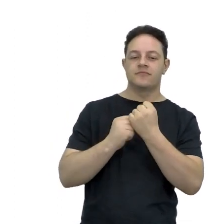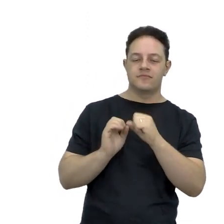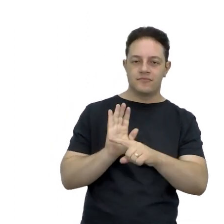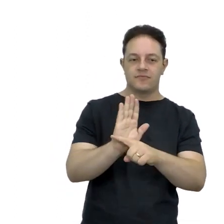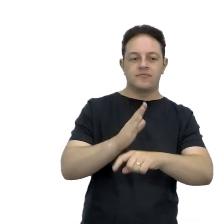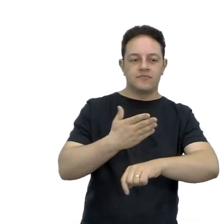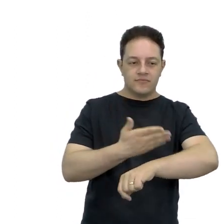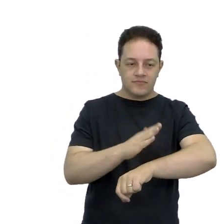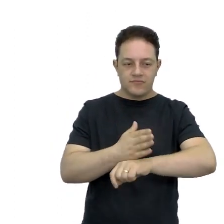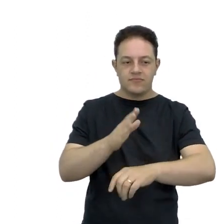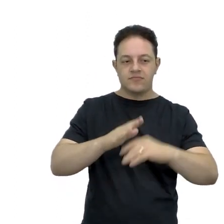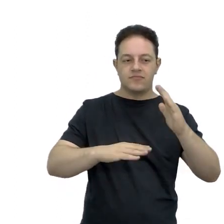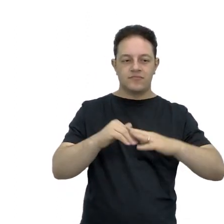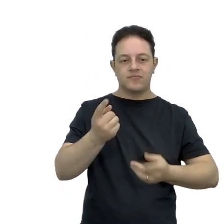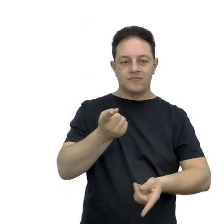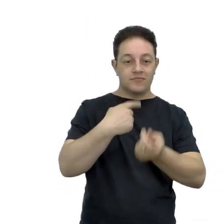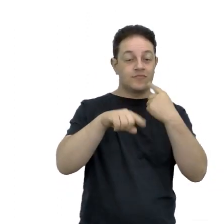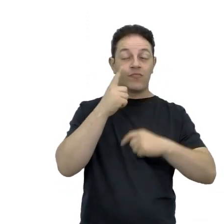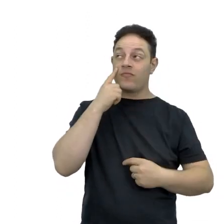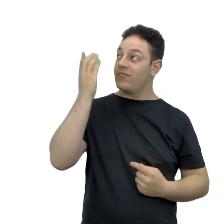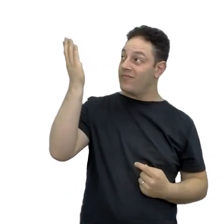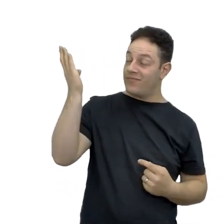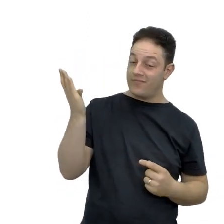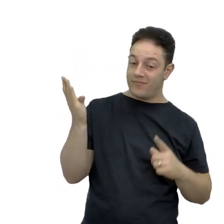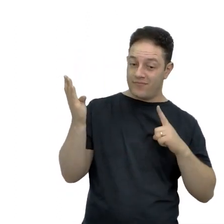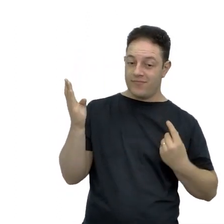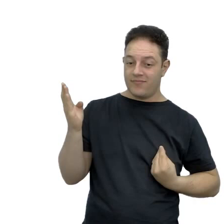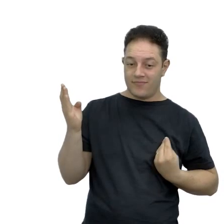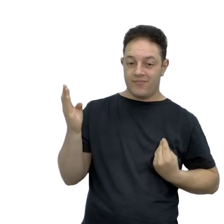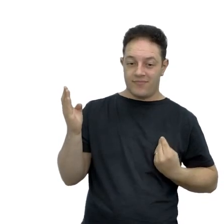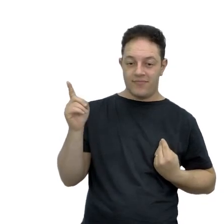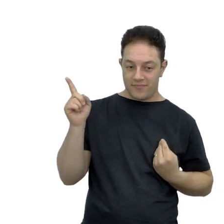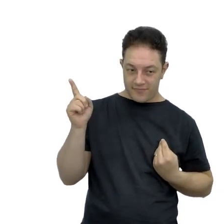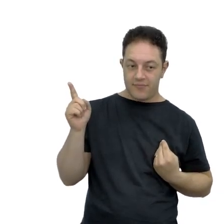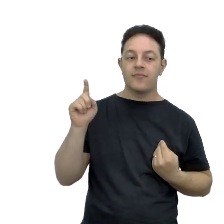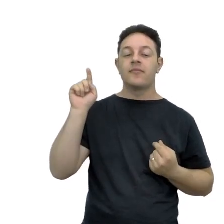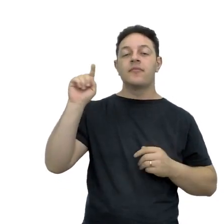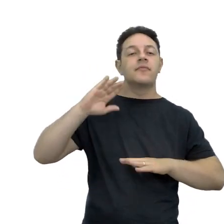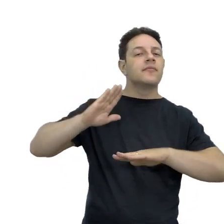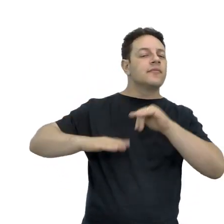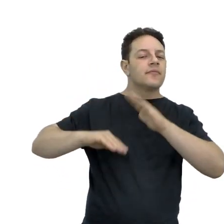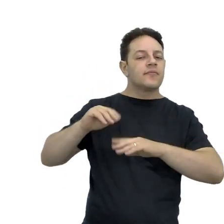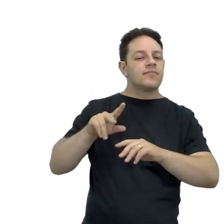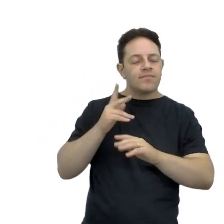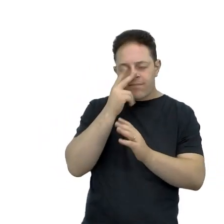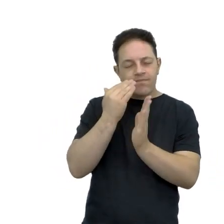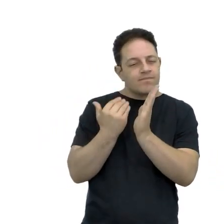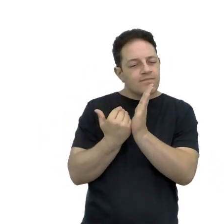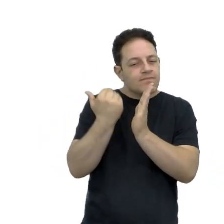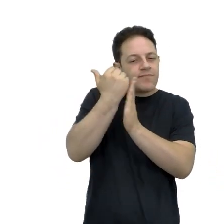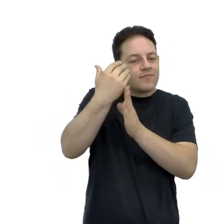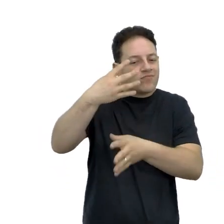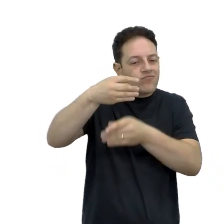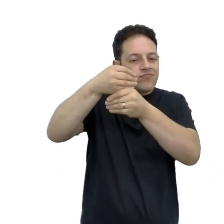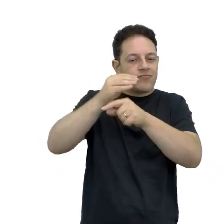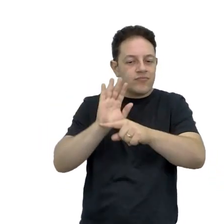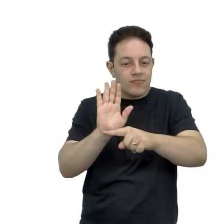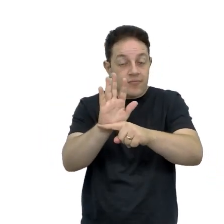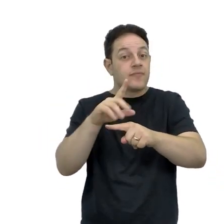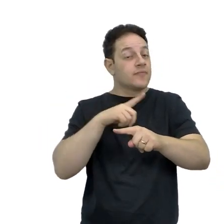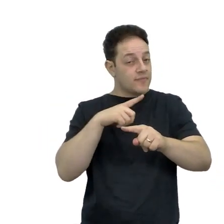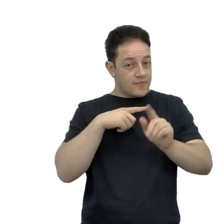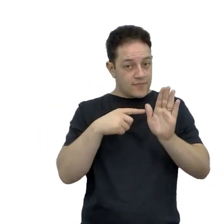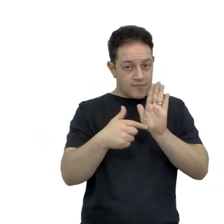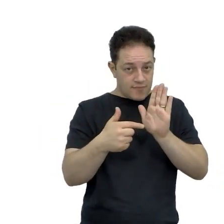estão identificadas aqui nesse slide. Essas habilidades fazem parte do nosso currículo em